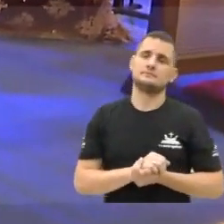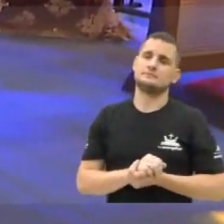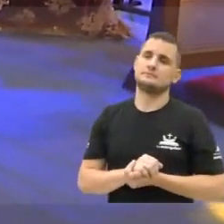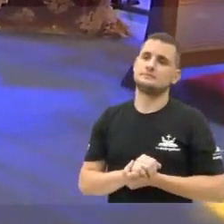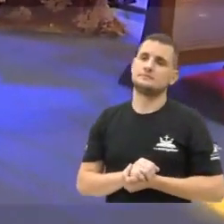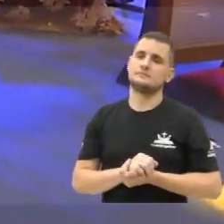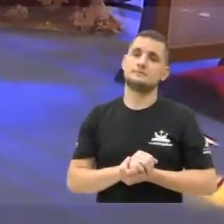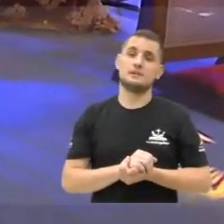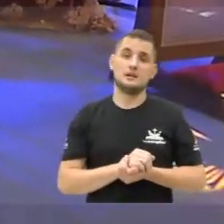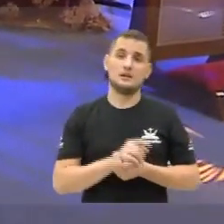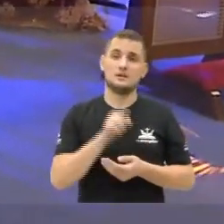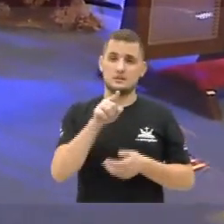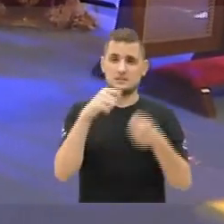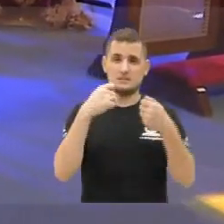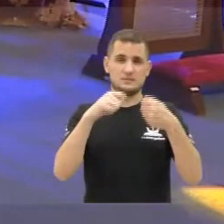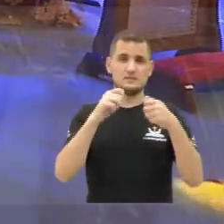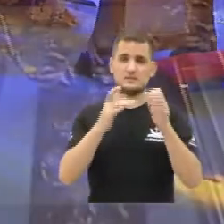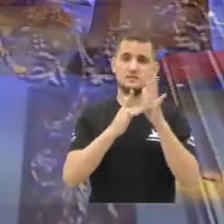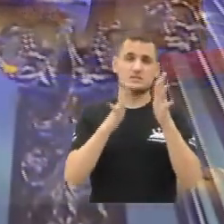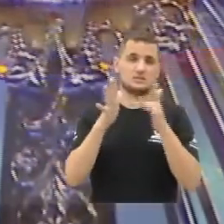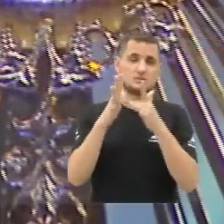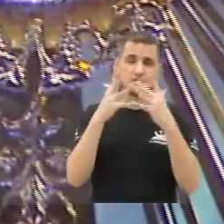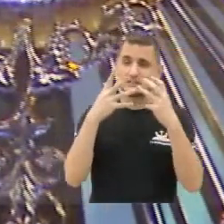Deixa Jesus agora curar você.